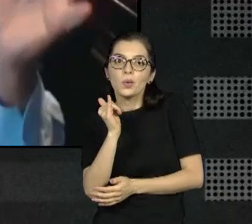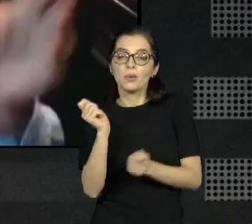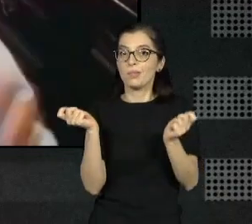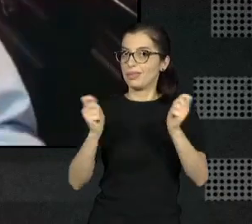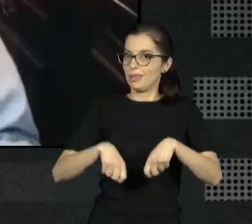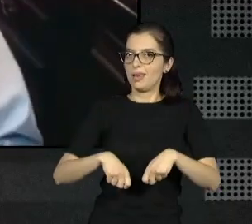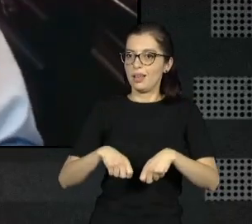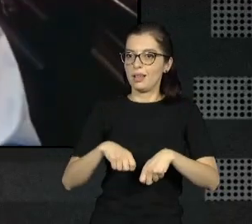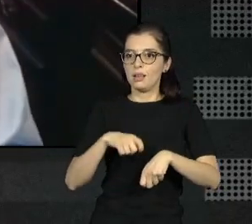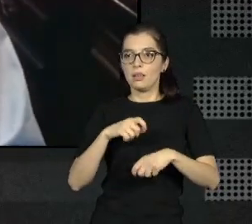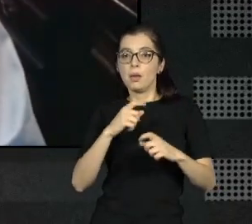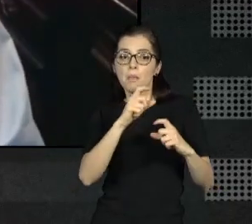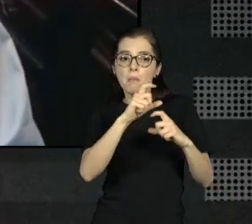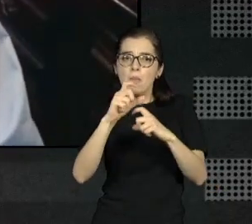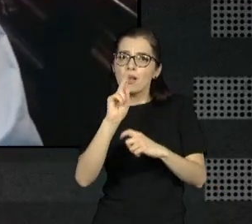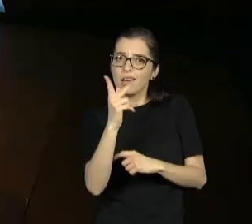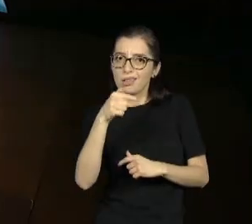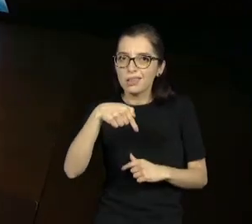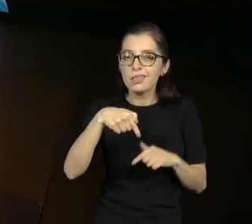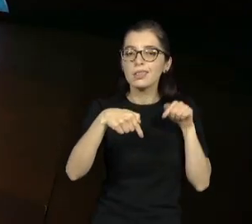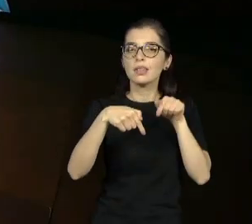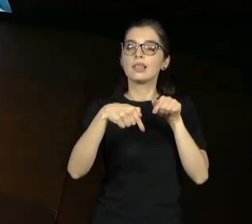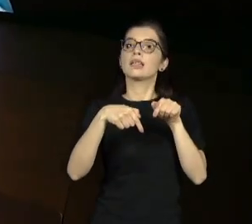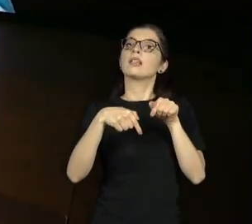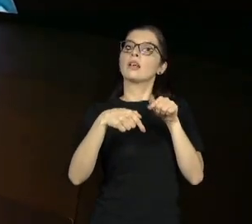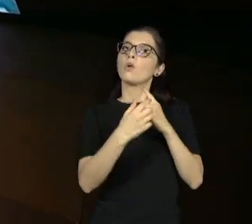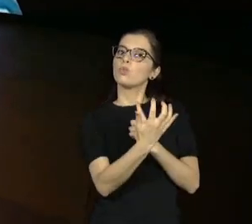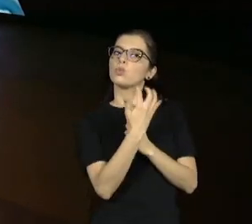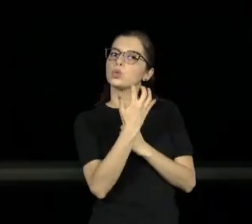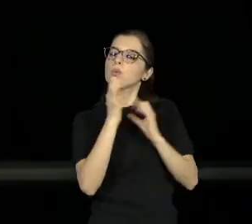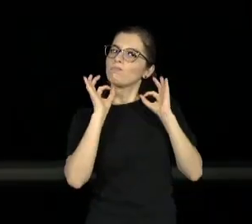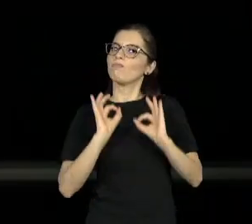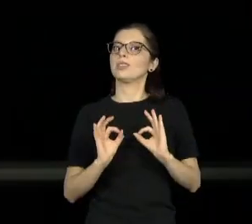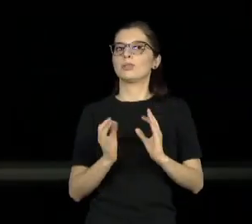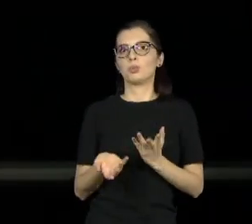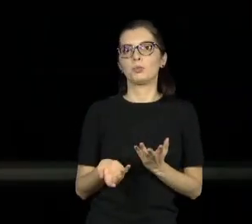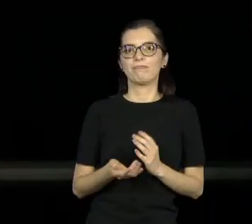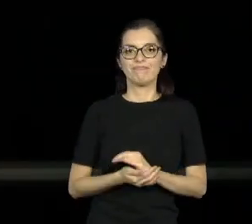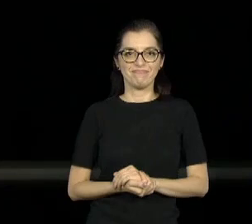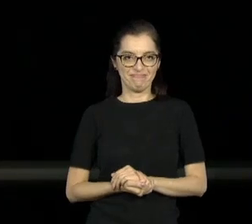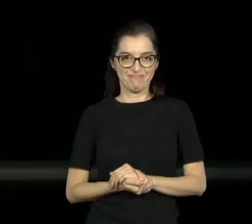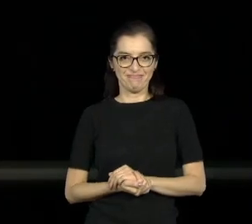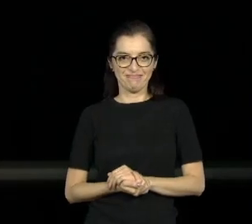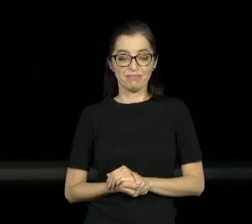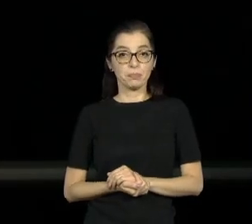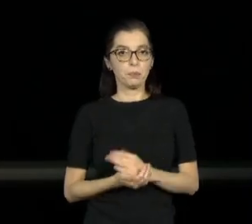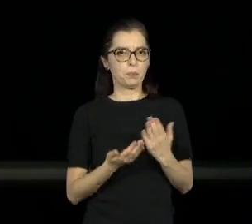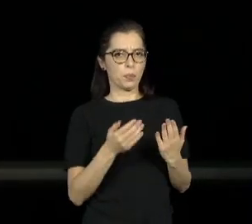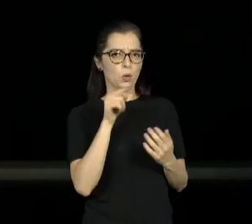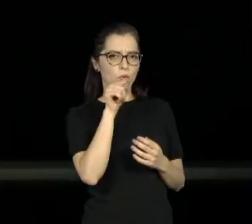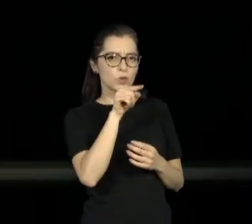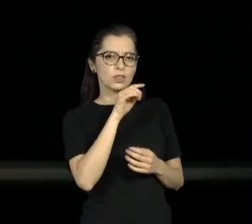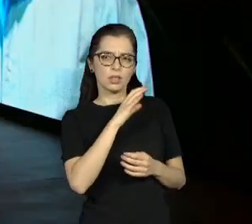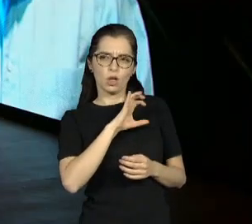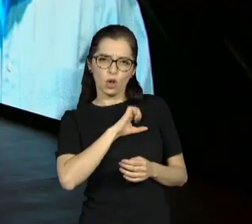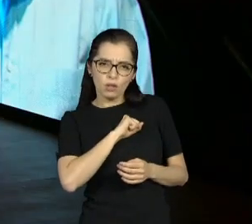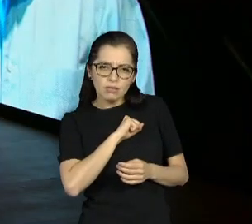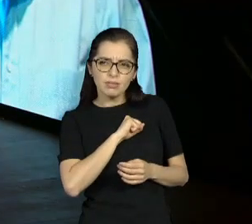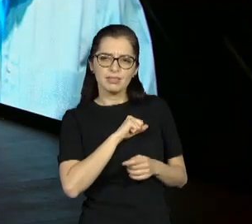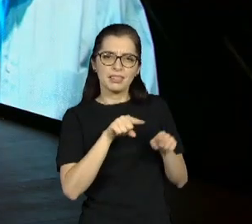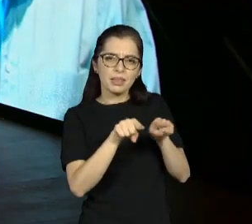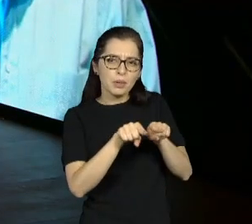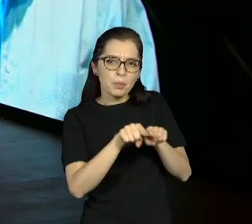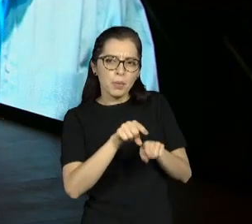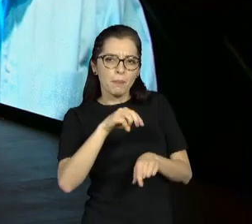fiz. Realmente ele me influenciou. E outra paixão sua são os mangás, né? Os quadrinhos